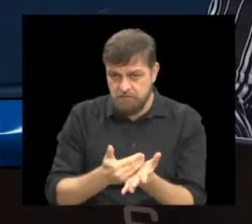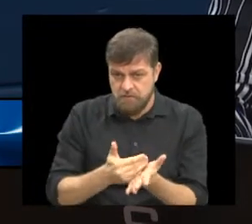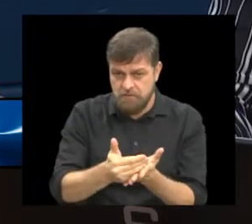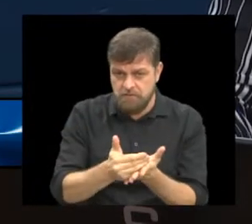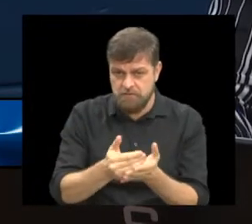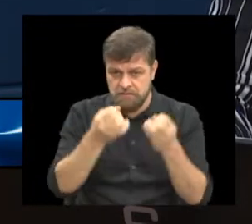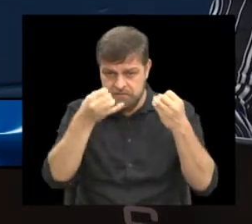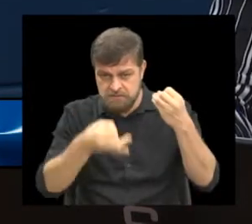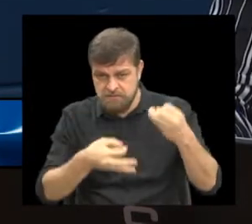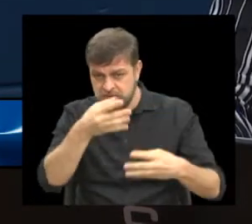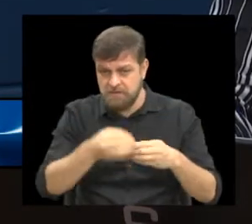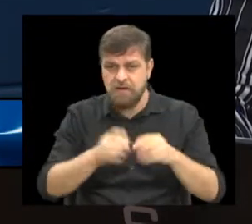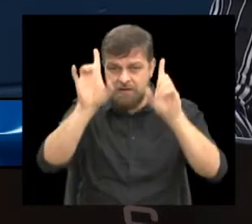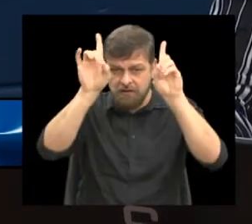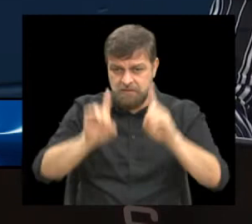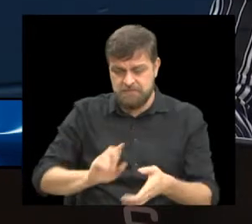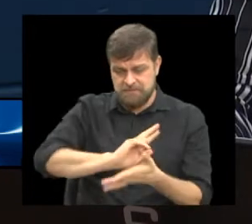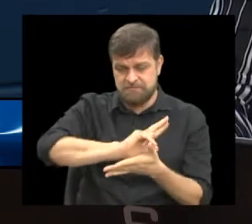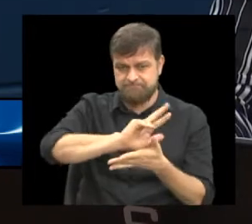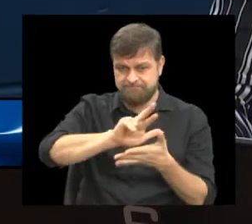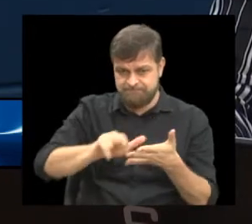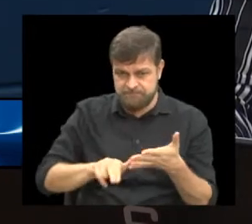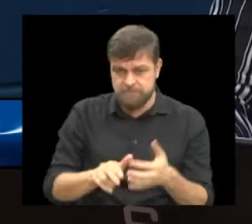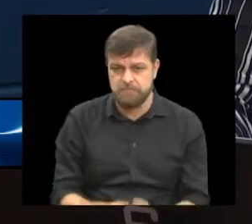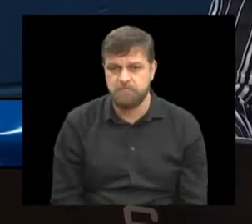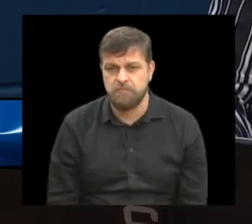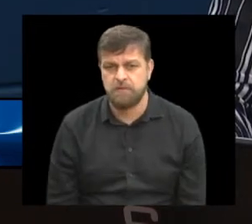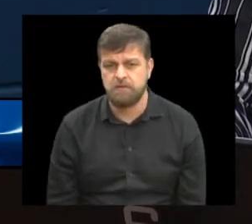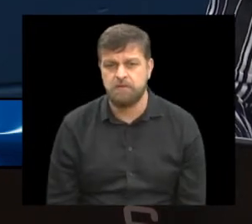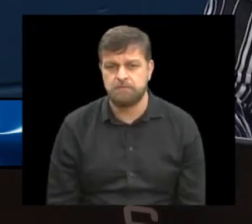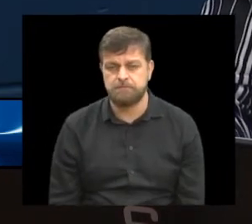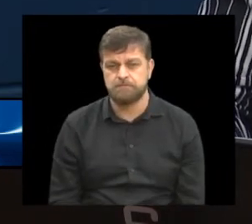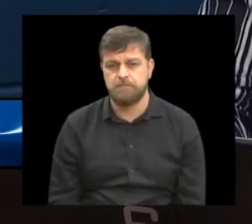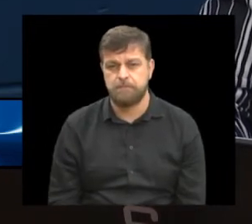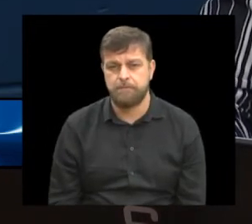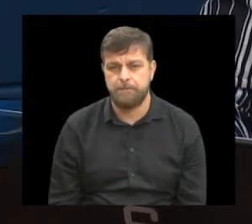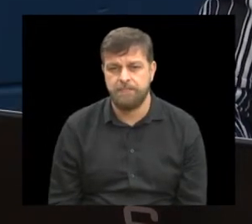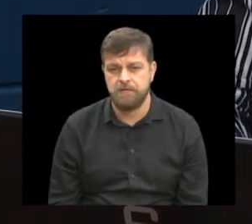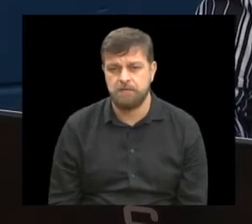então com todas as deficiências primeiro, tá bom?